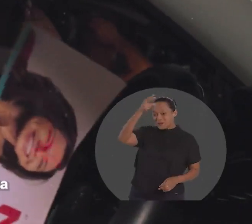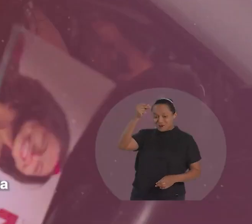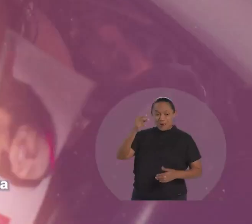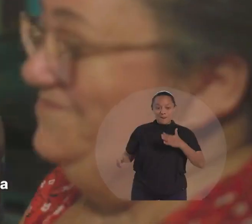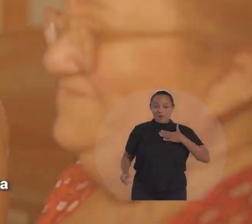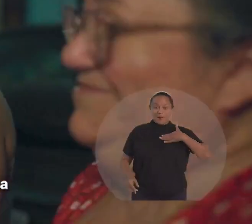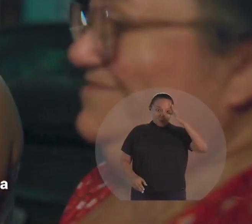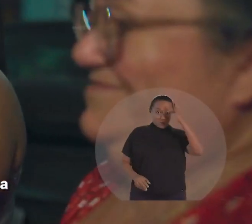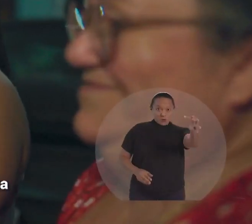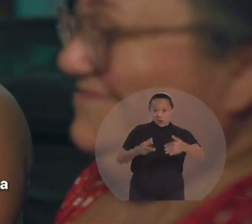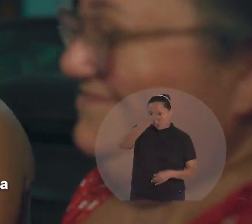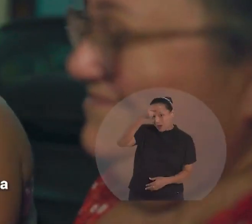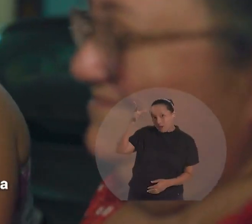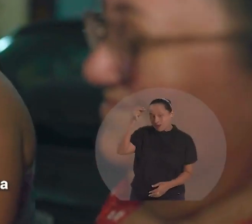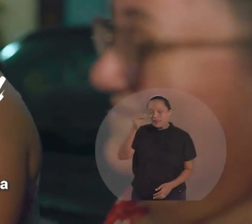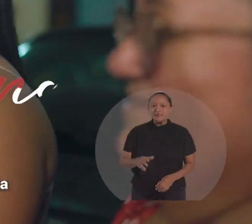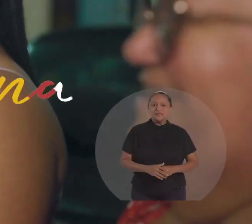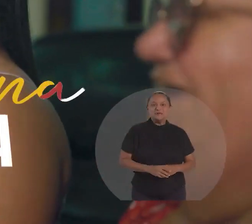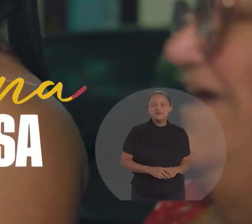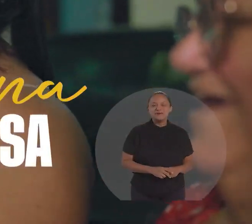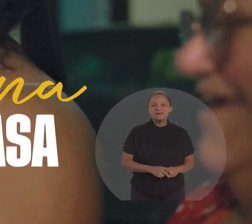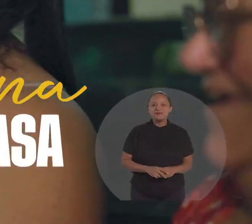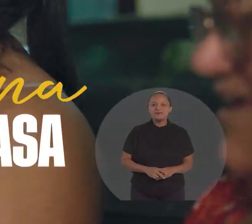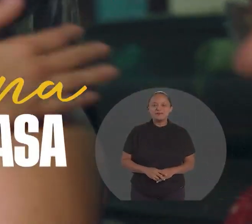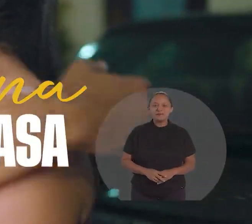Minha deputada é a futura prefeita.